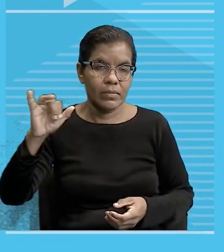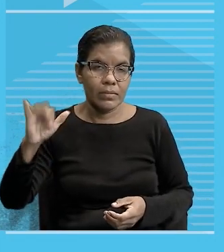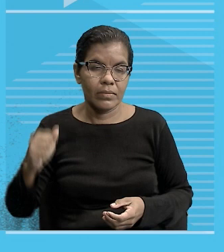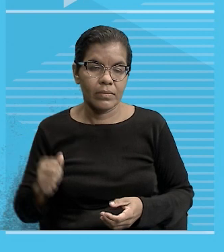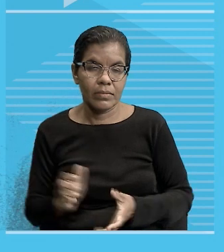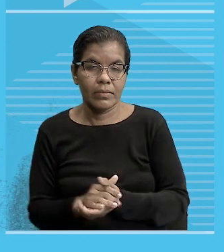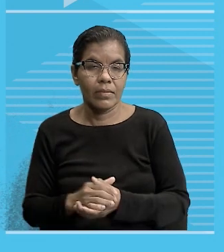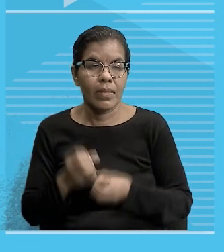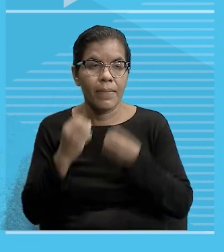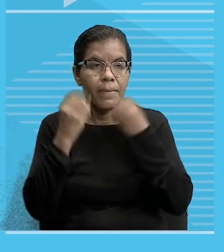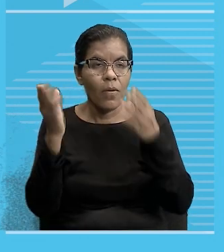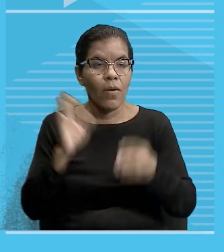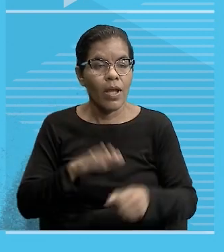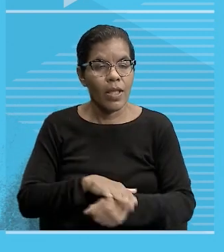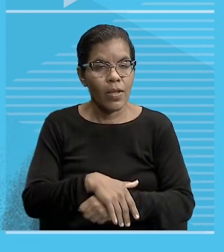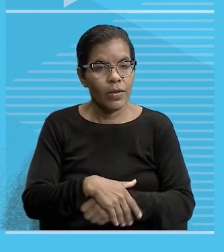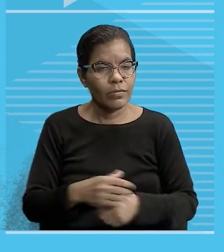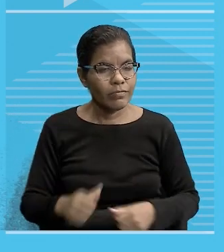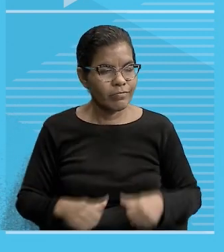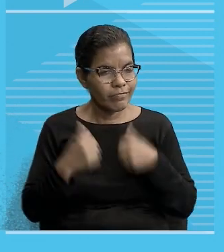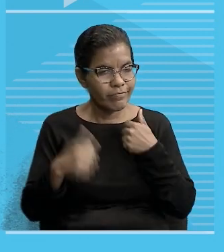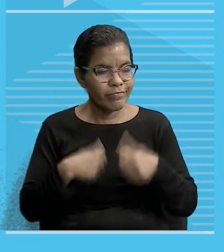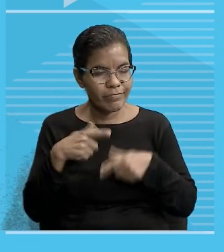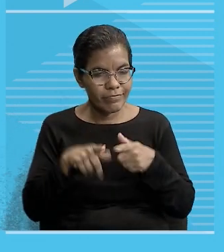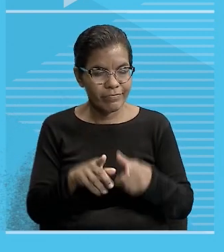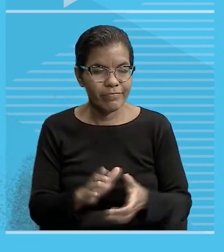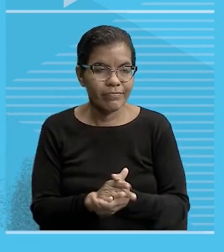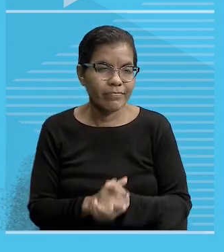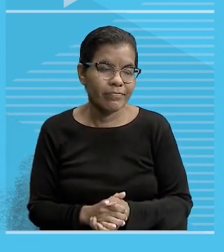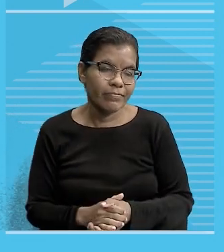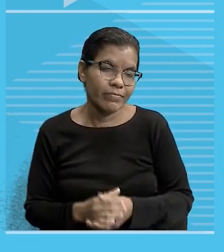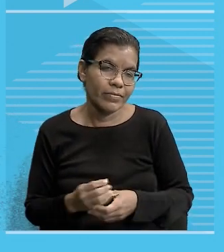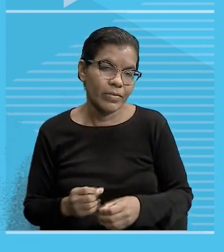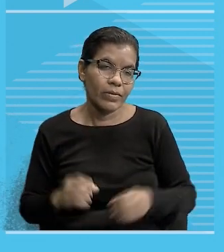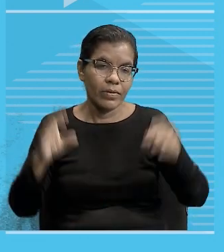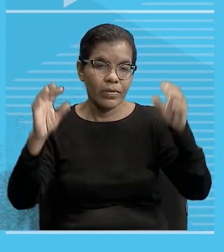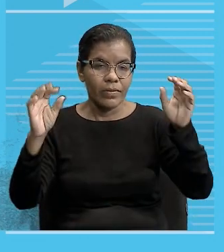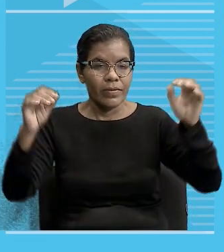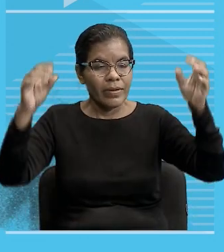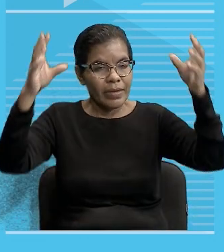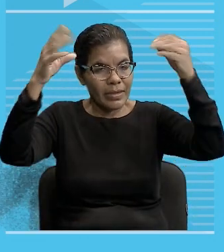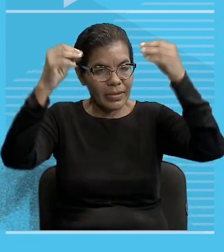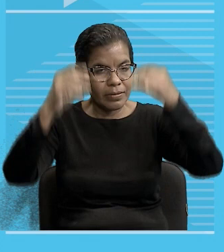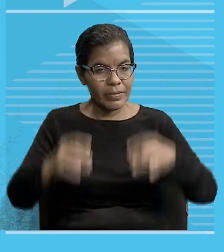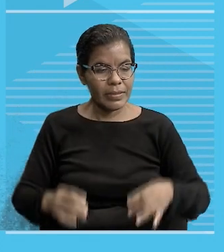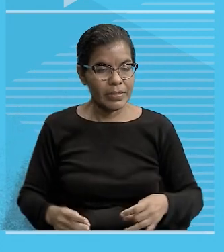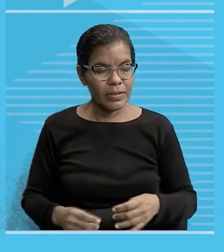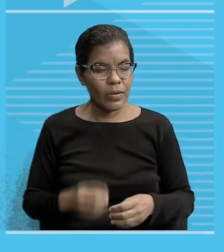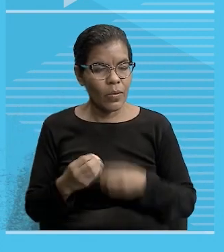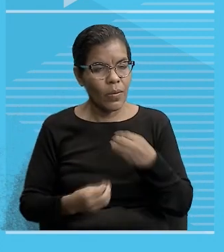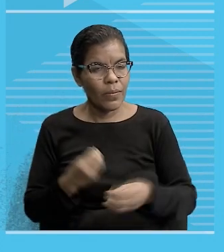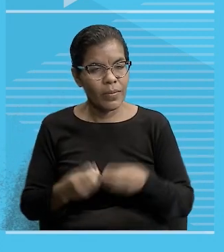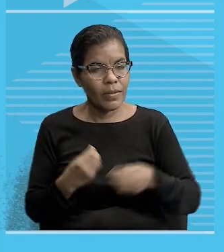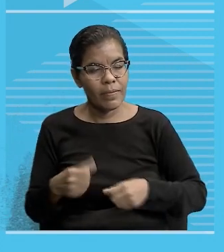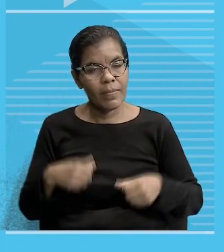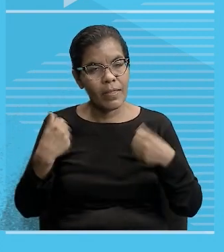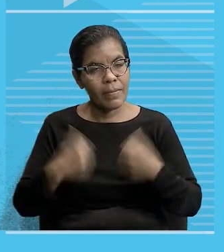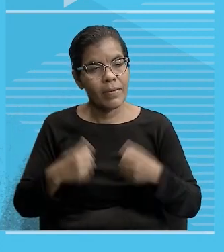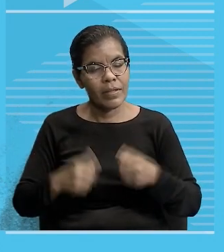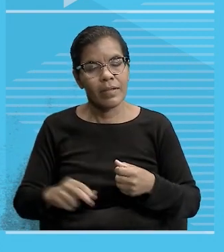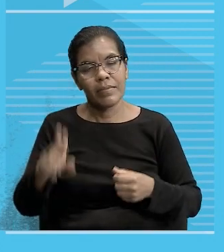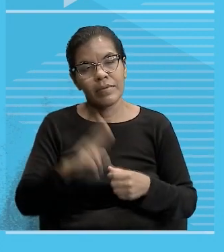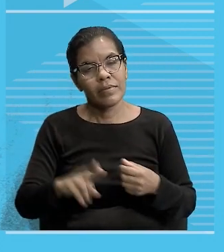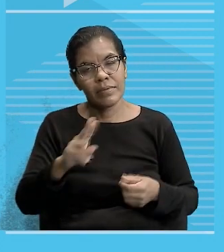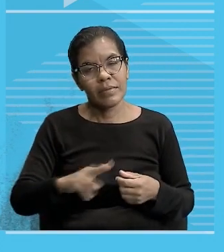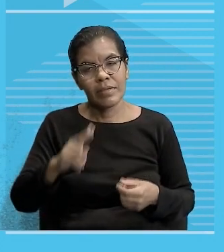lândia tudo bem com você estou explicando aqui lândia de que forma podemos utilizar o